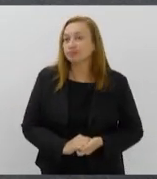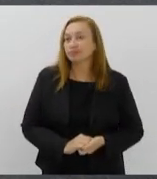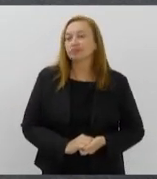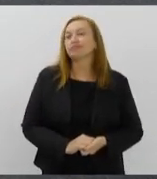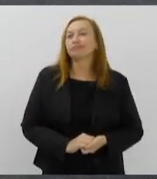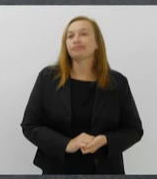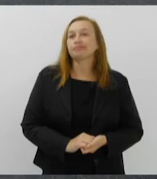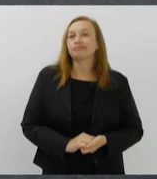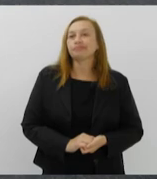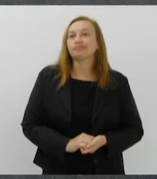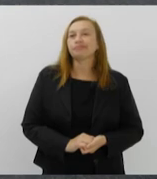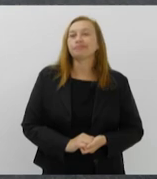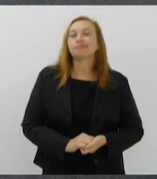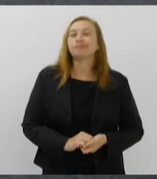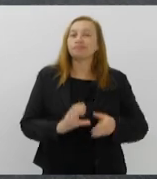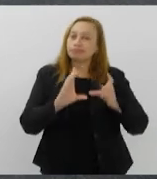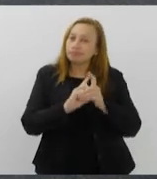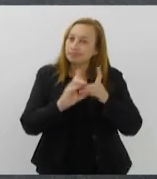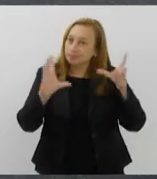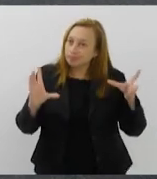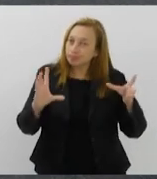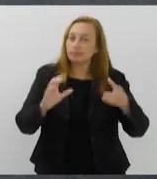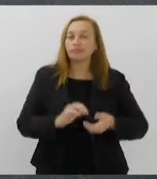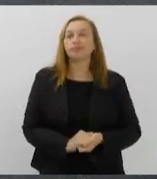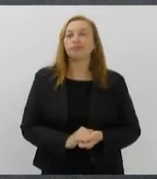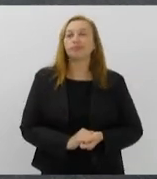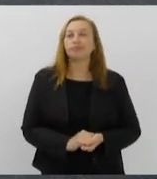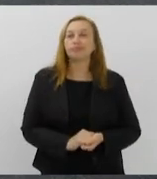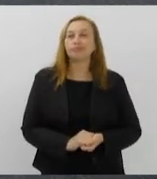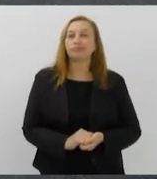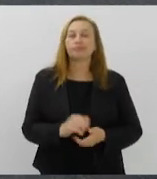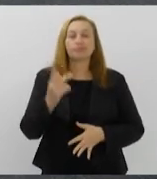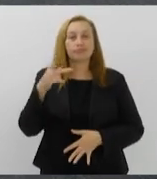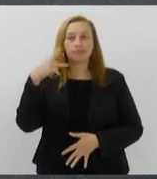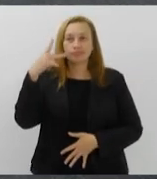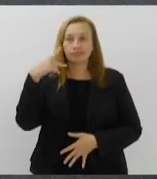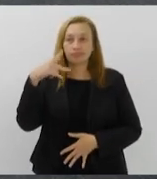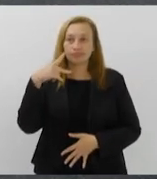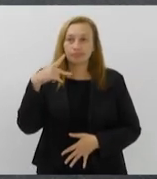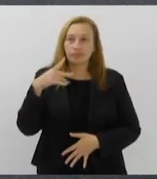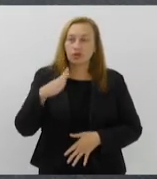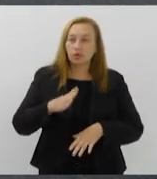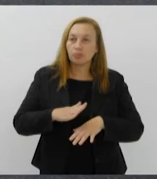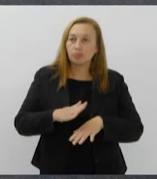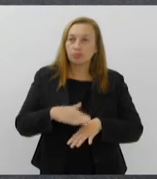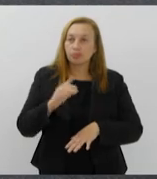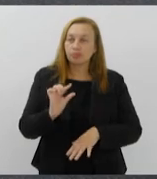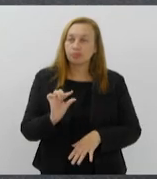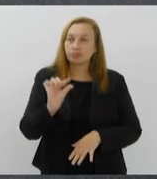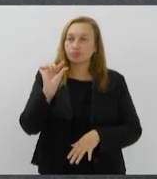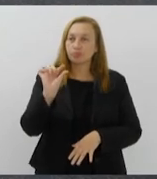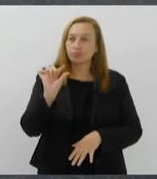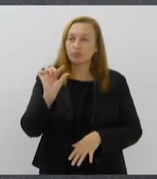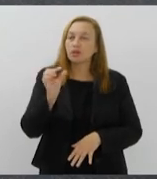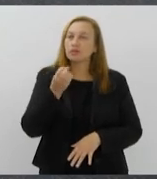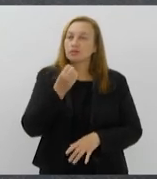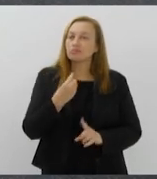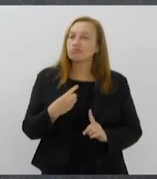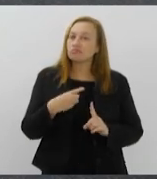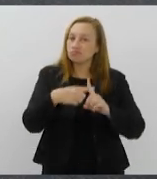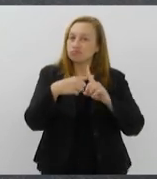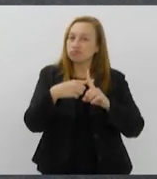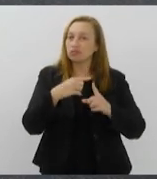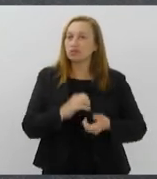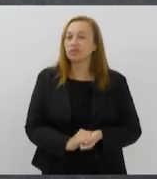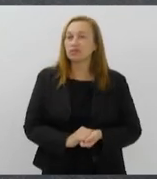imbuídas de um espírito democrático, capaz de tornar a política um pouco mais positiva, um